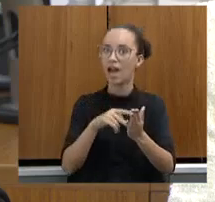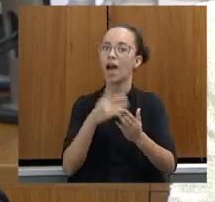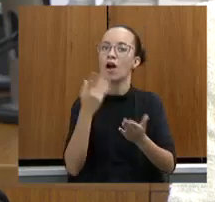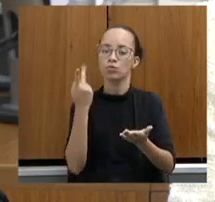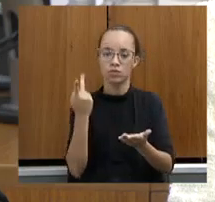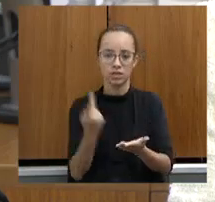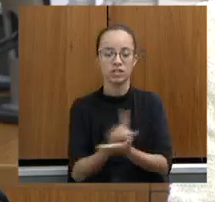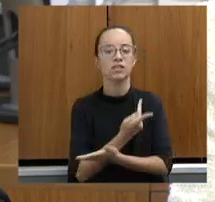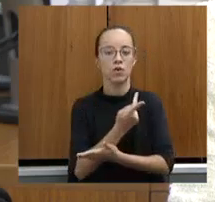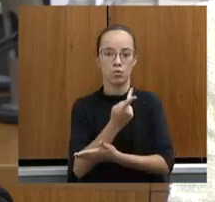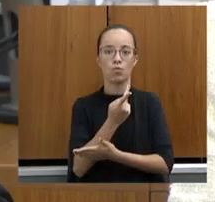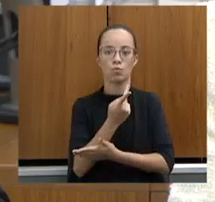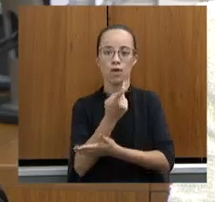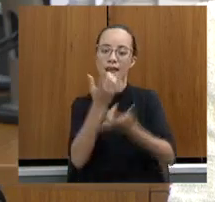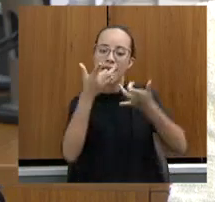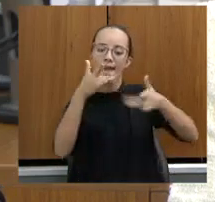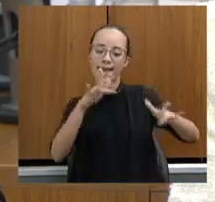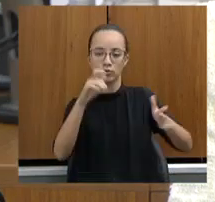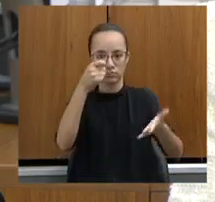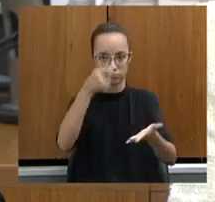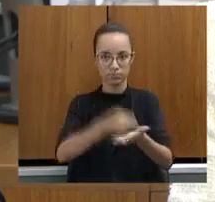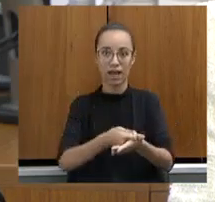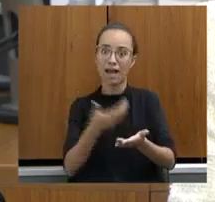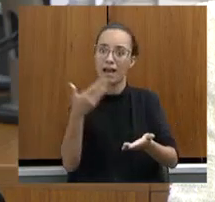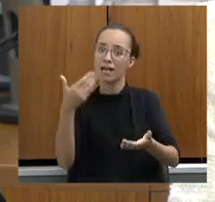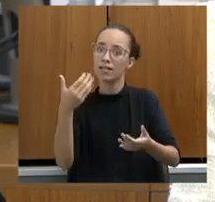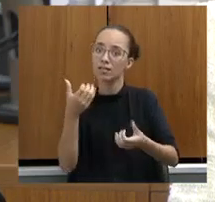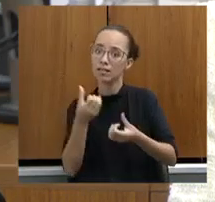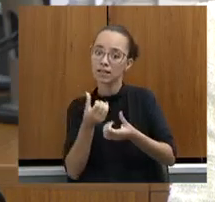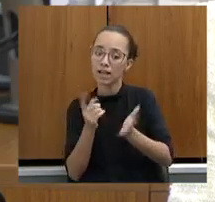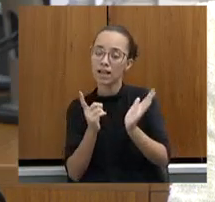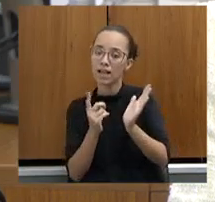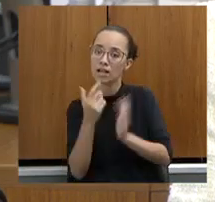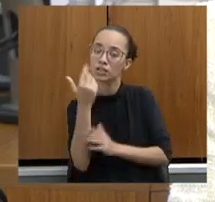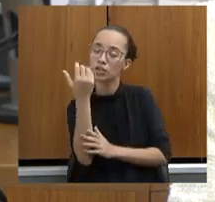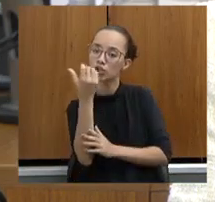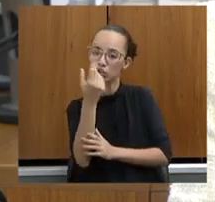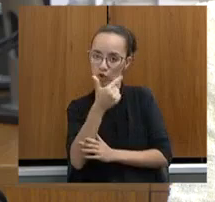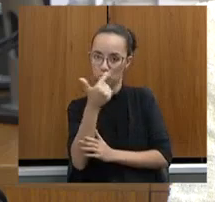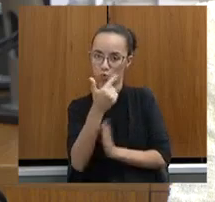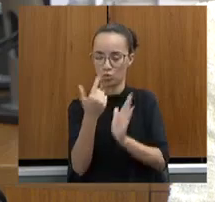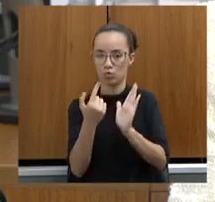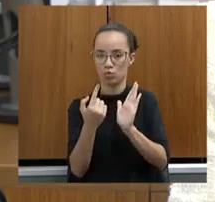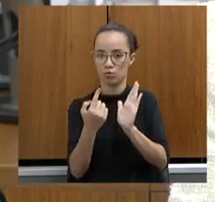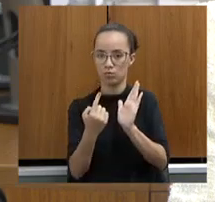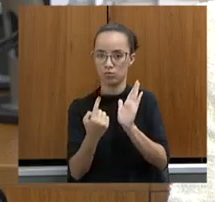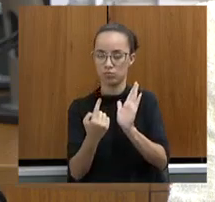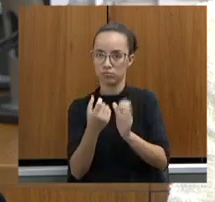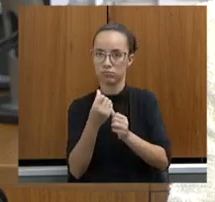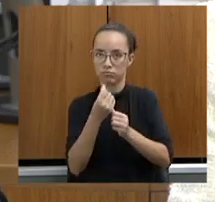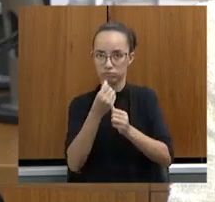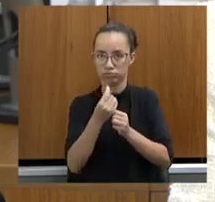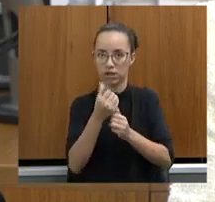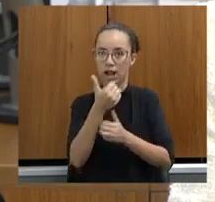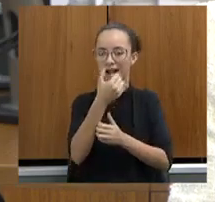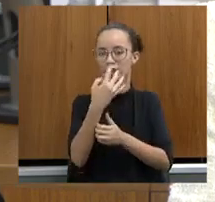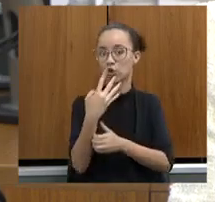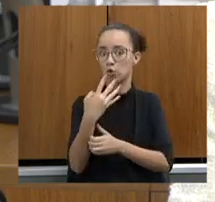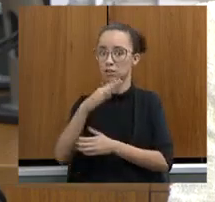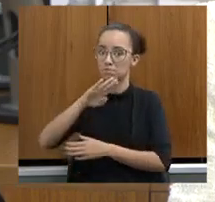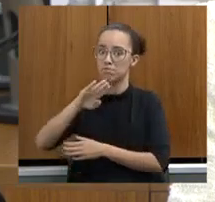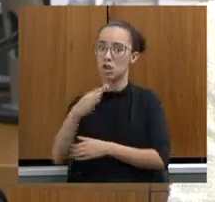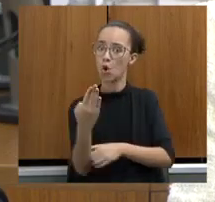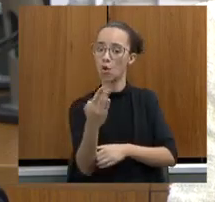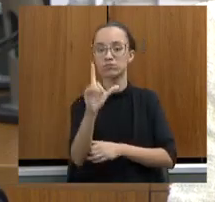criação de restos a pagar até esse bimestre a partir desse segundo semestre nós já de reduzimos caiu para 14 bilhões